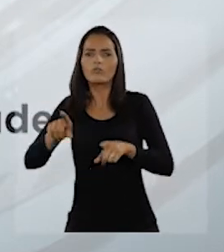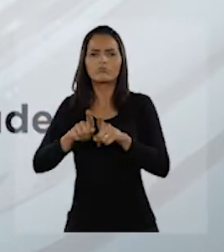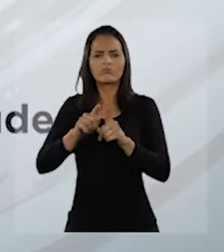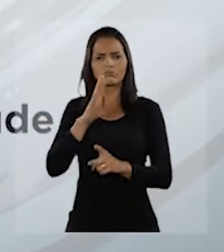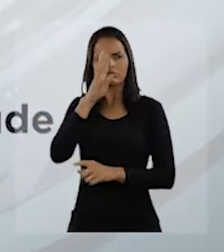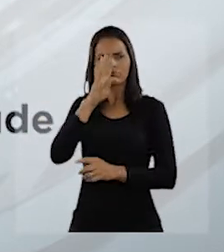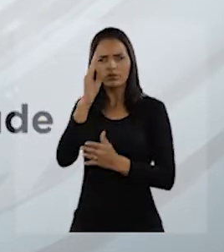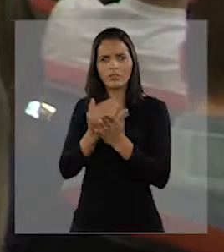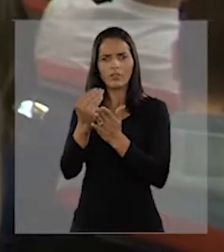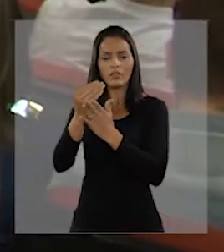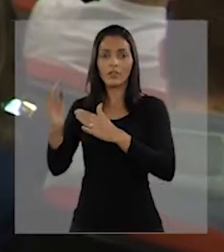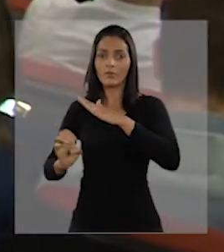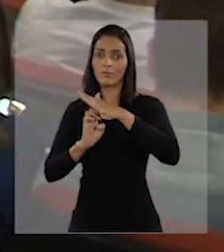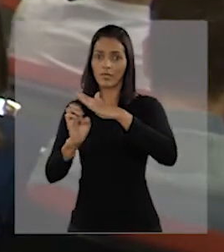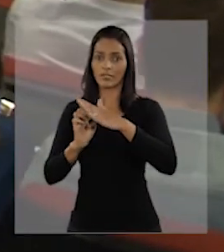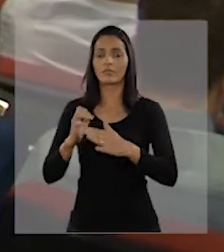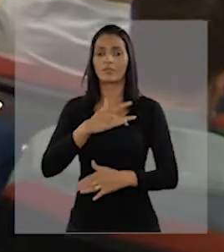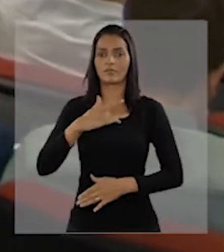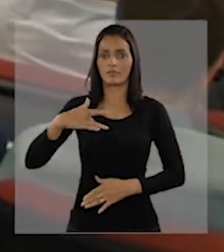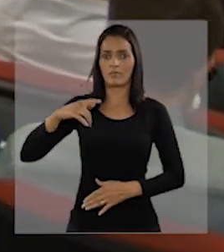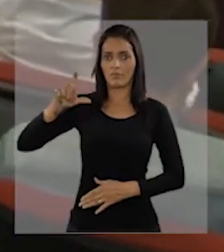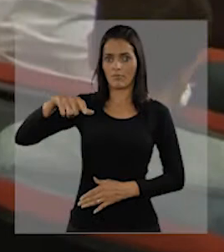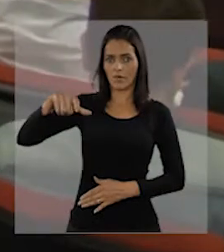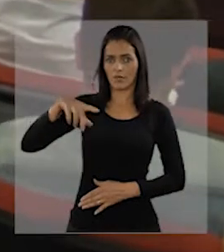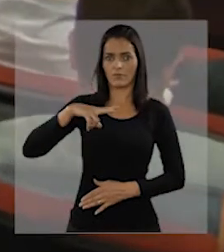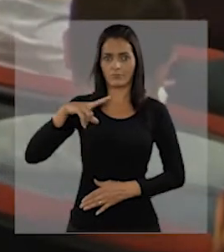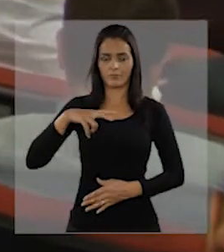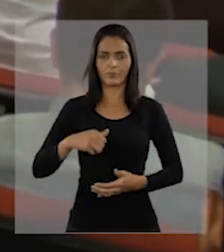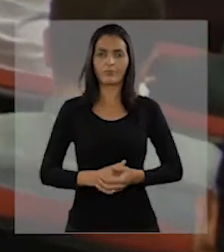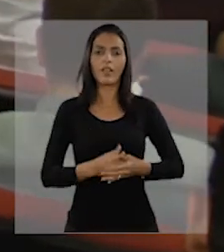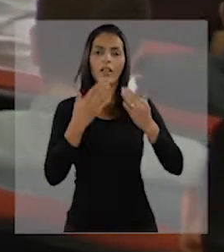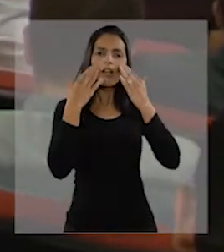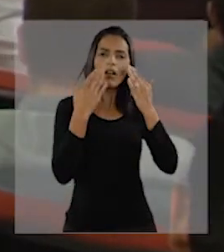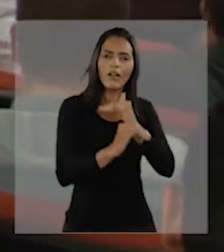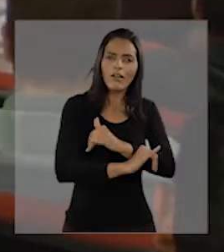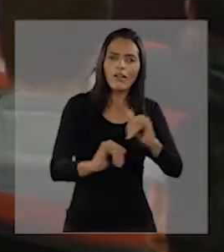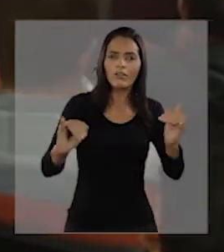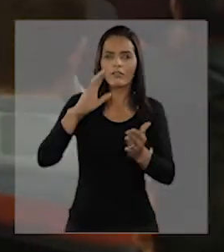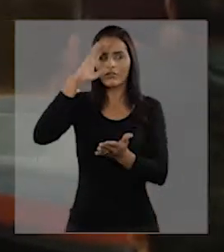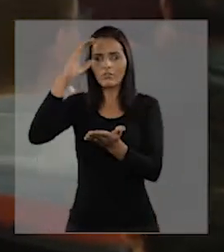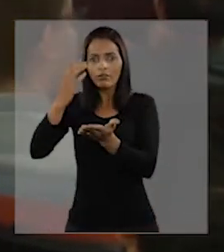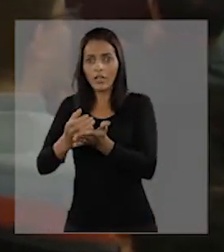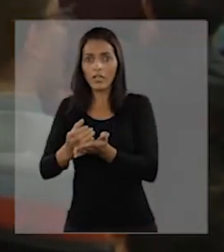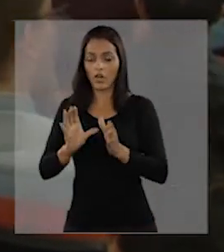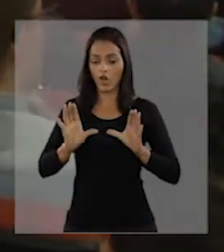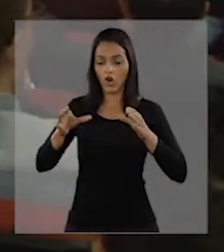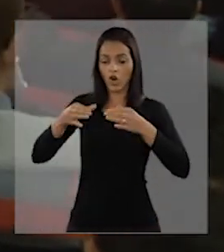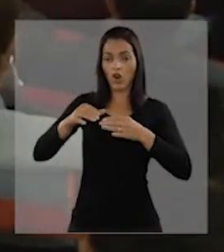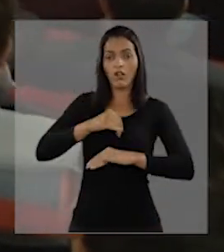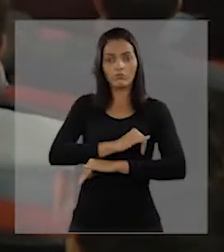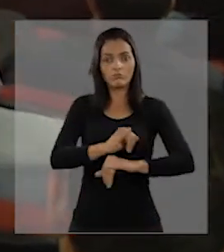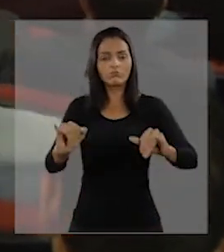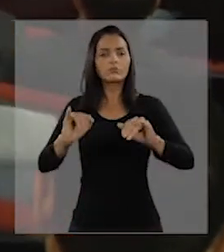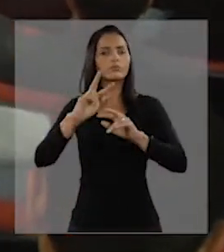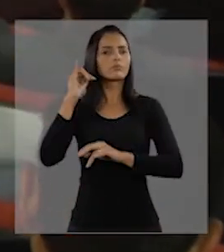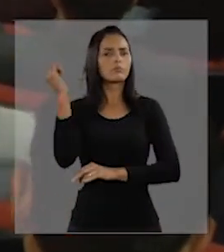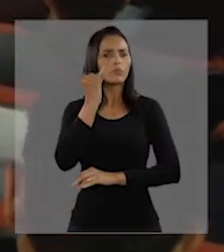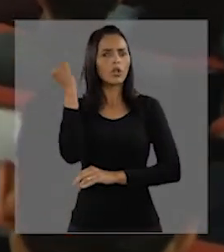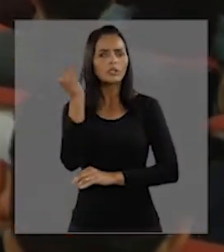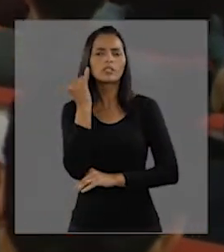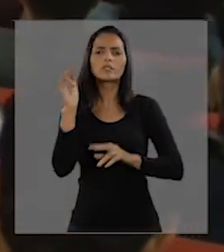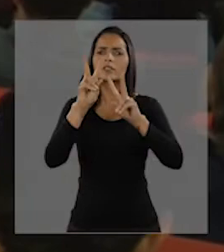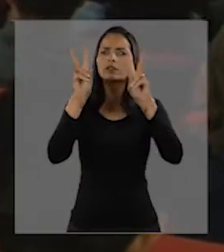de saúde. Durante a apresentação das teses, a comissão destacou a relevância dos temas e a contribuição